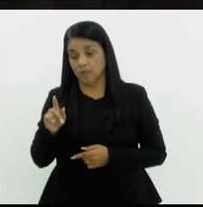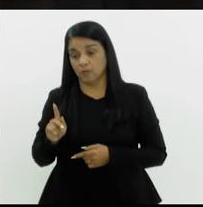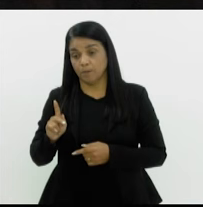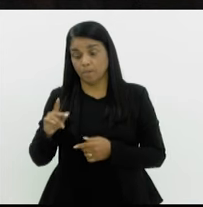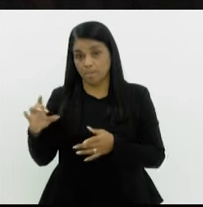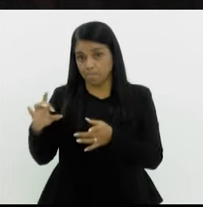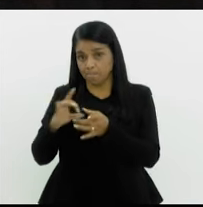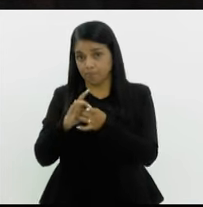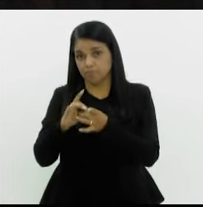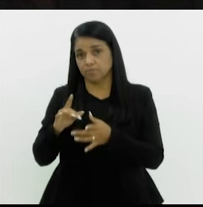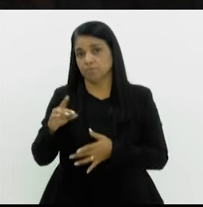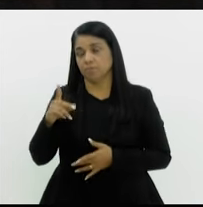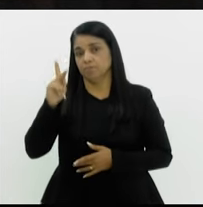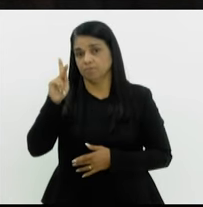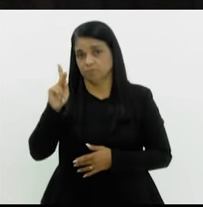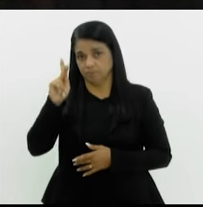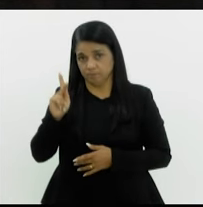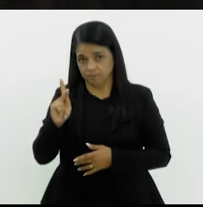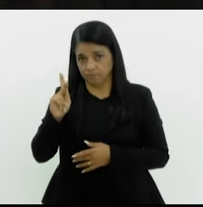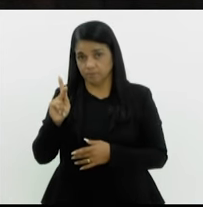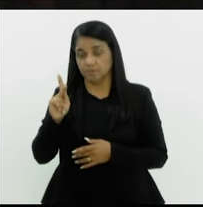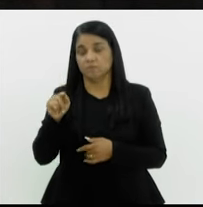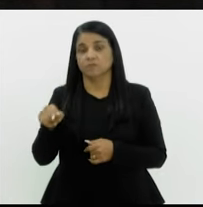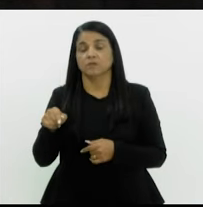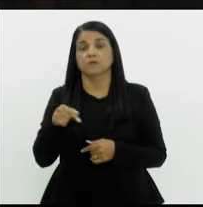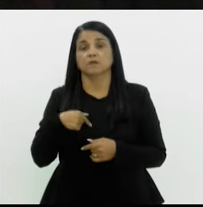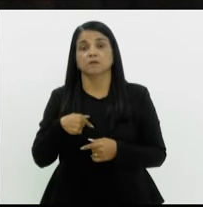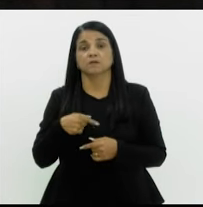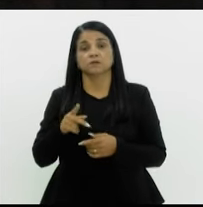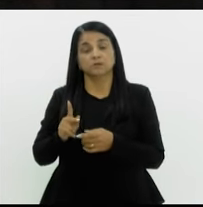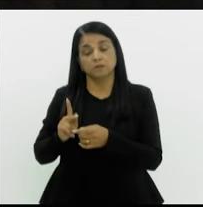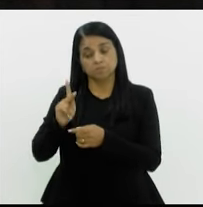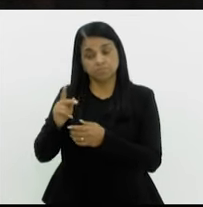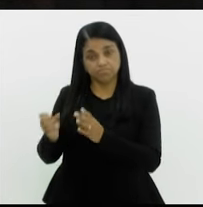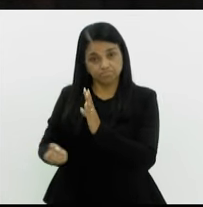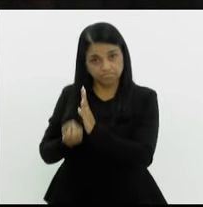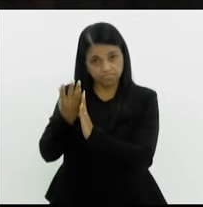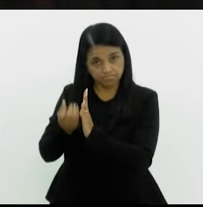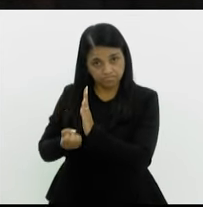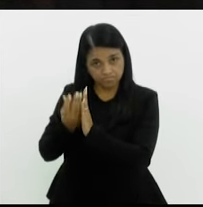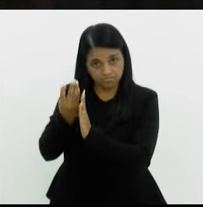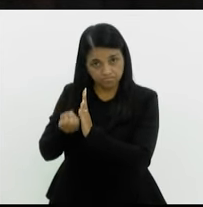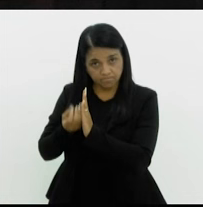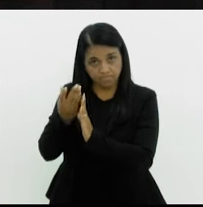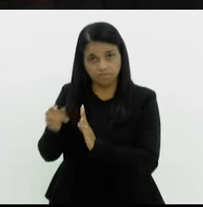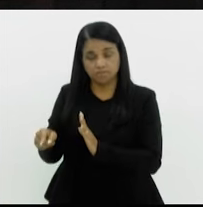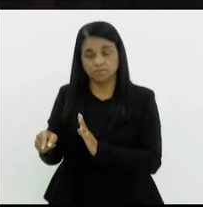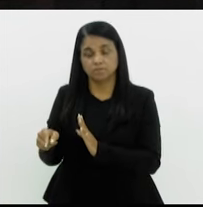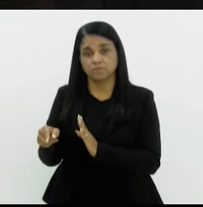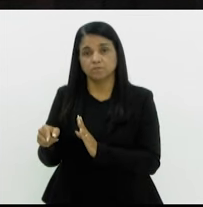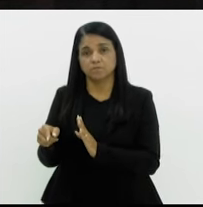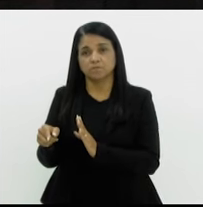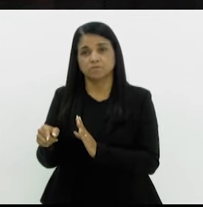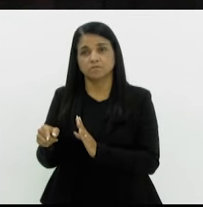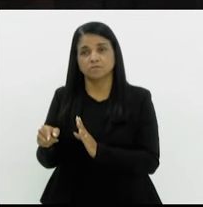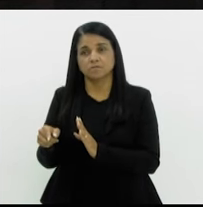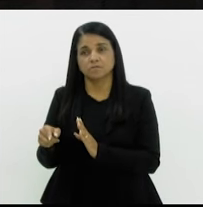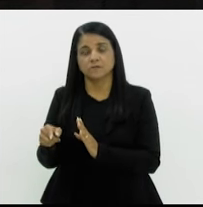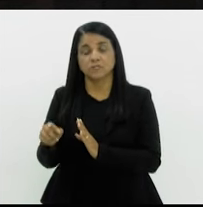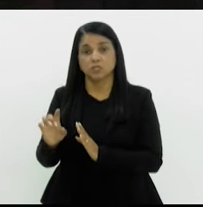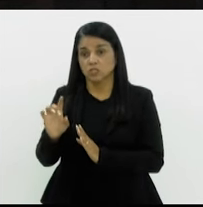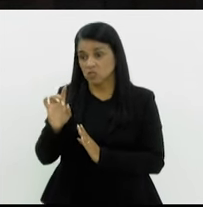E a produção petrolífera, ela é, por si